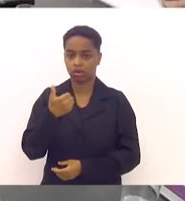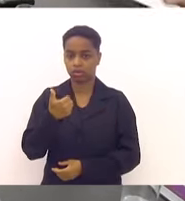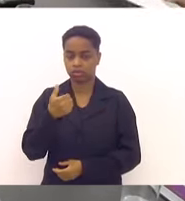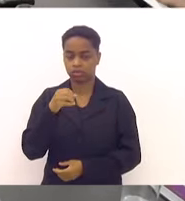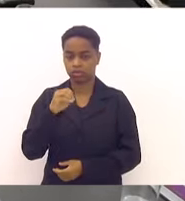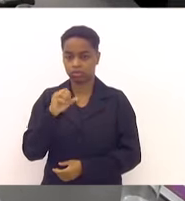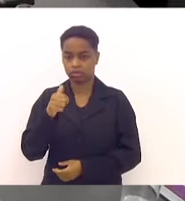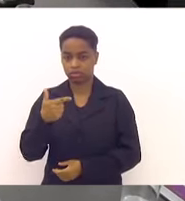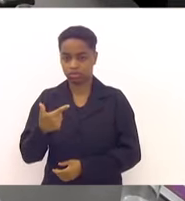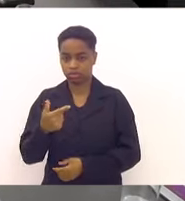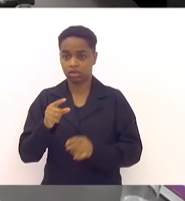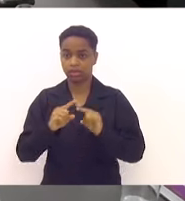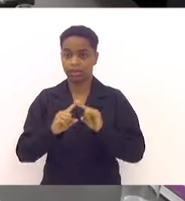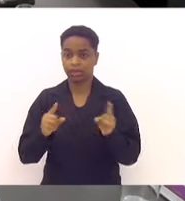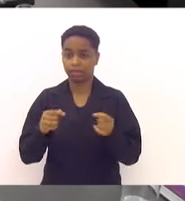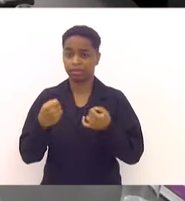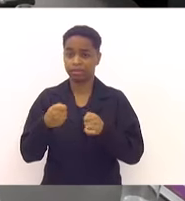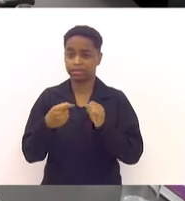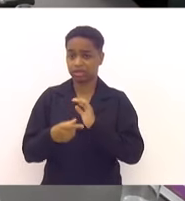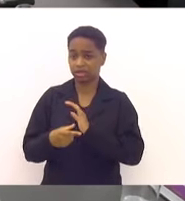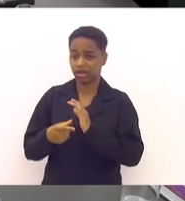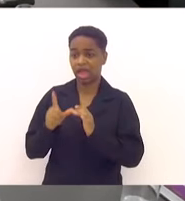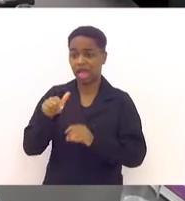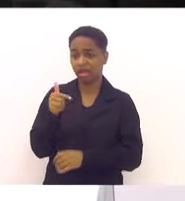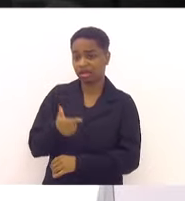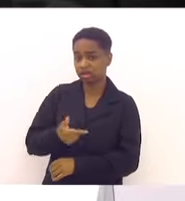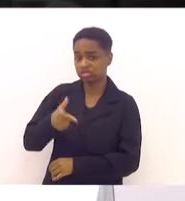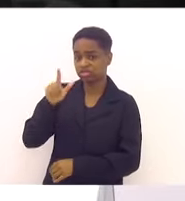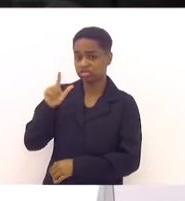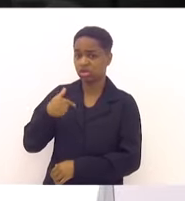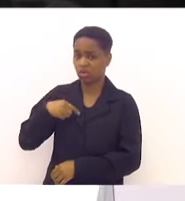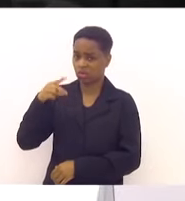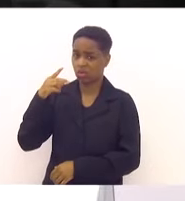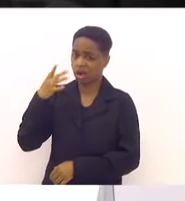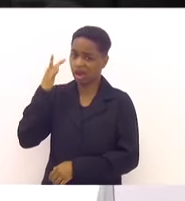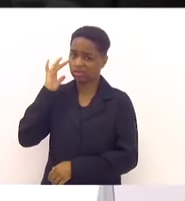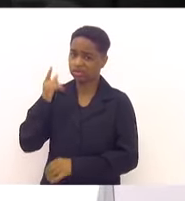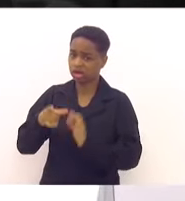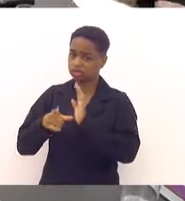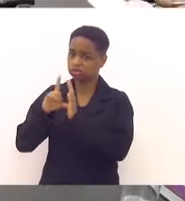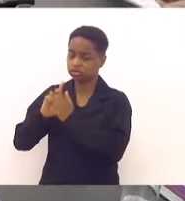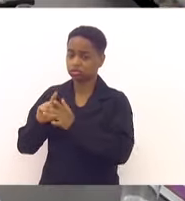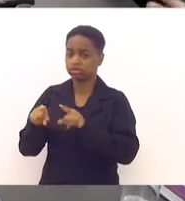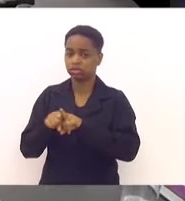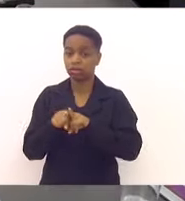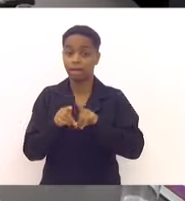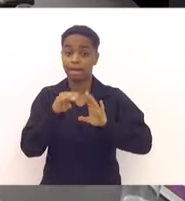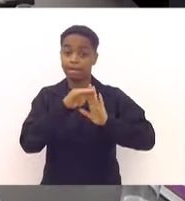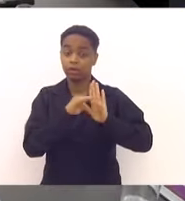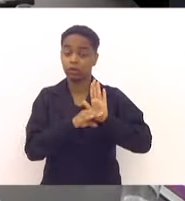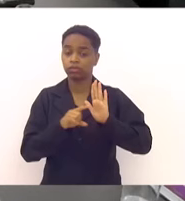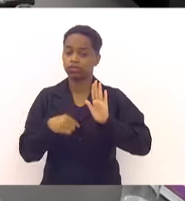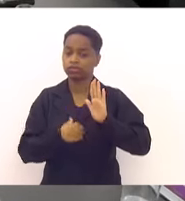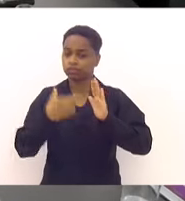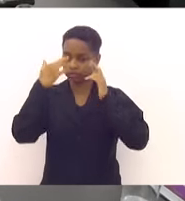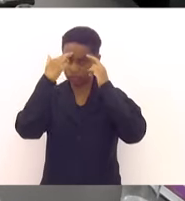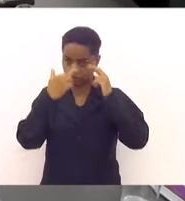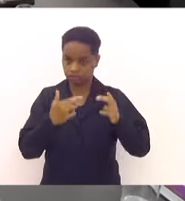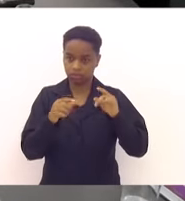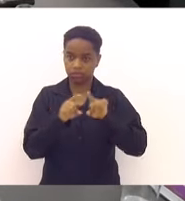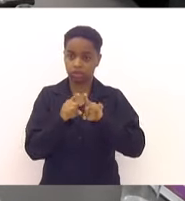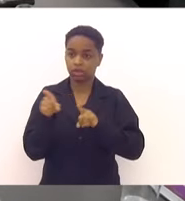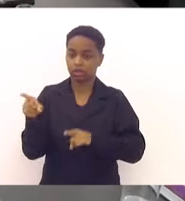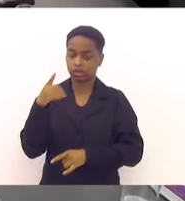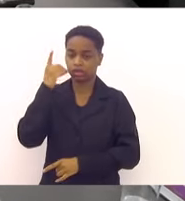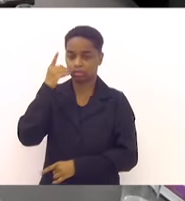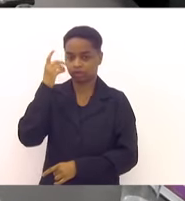tem que este anterior ao outro. Salvo erro de memória. E assim, é um programa. A gente tem respeitado o programa também. A observação da deputada Verônica